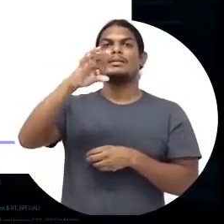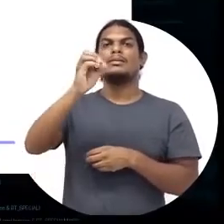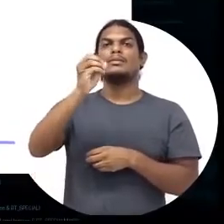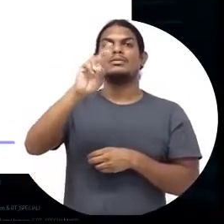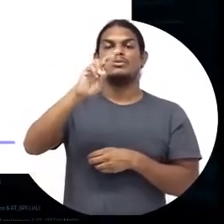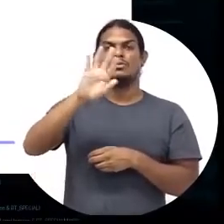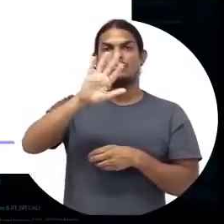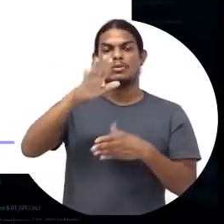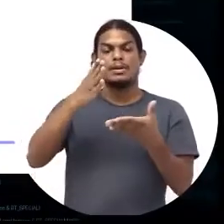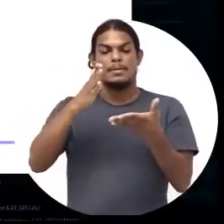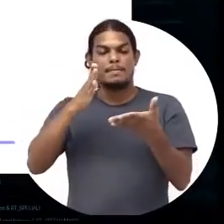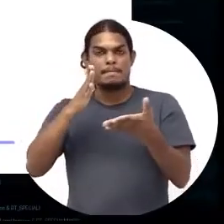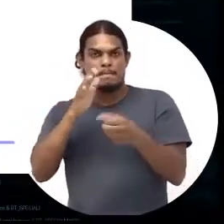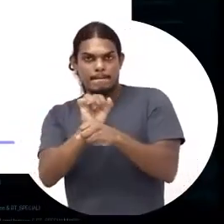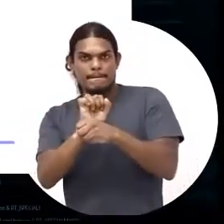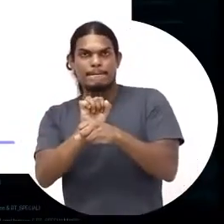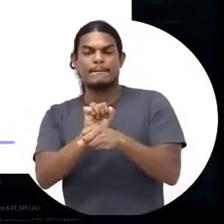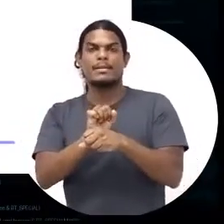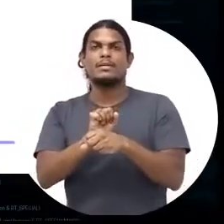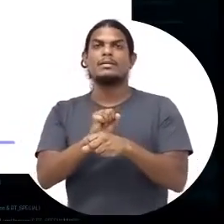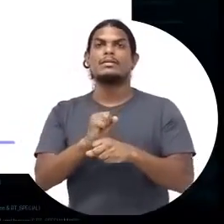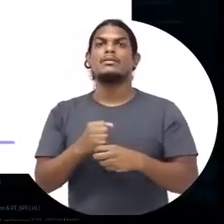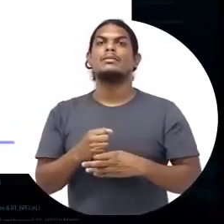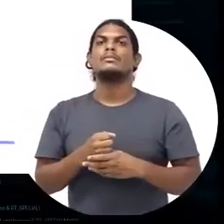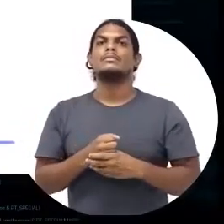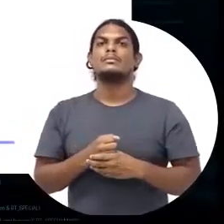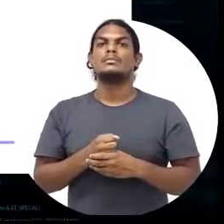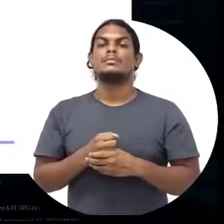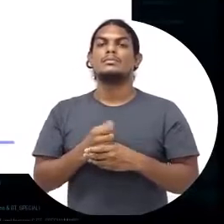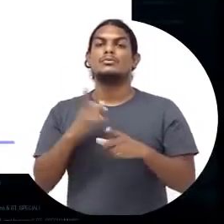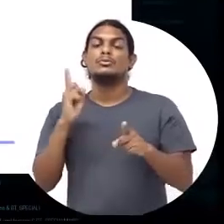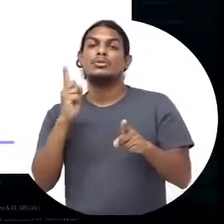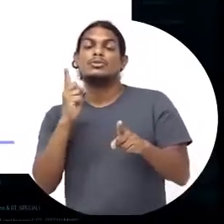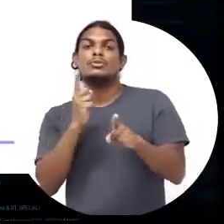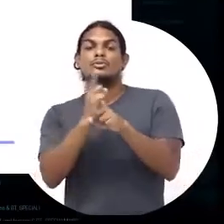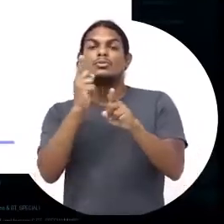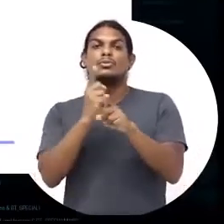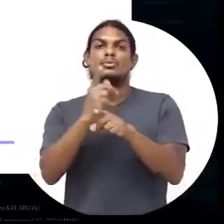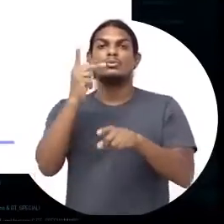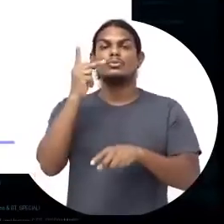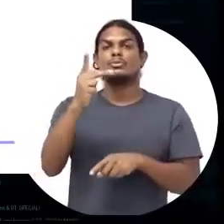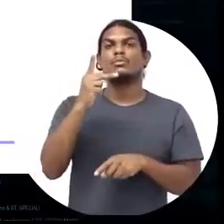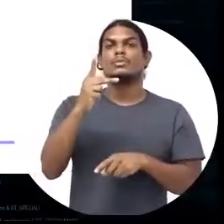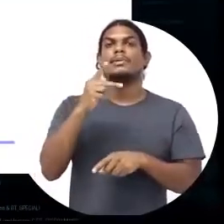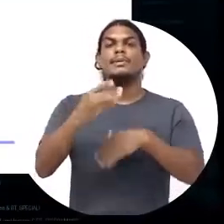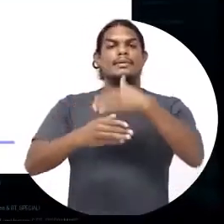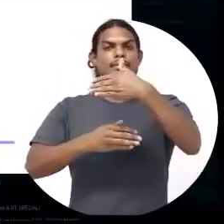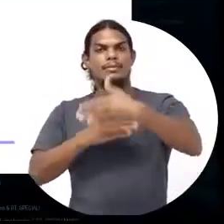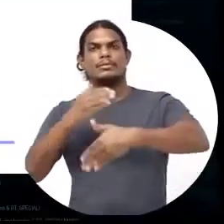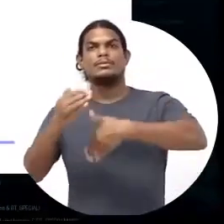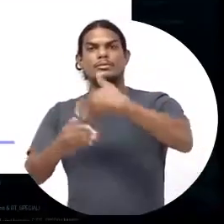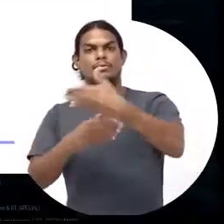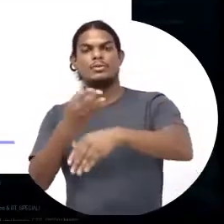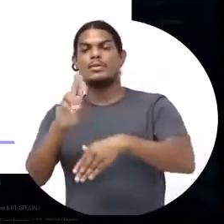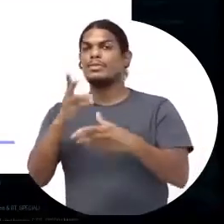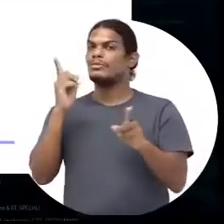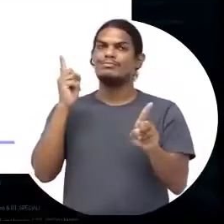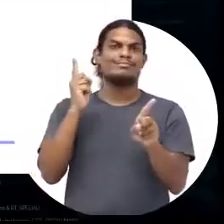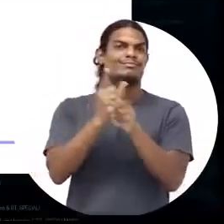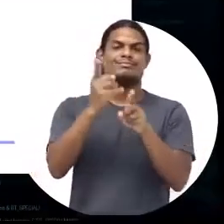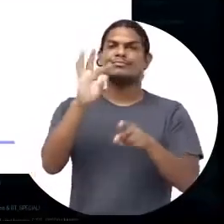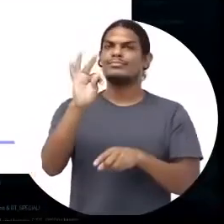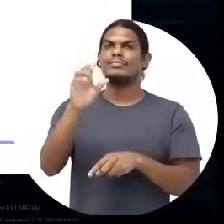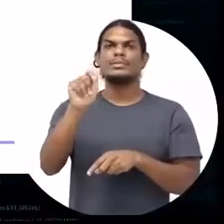fechamento. Quando ele acha o P, ele continua de tal, e então ele não acha a tag de fechamento. E aí